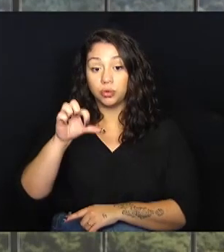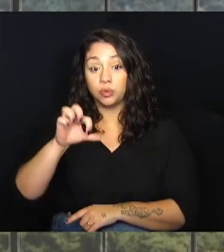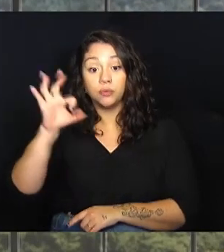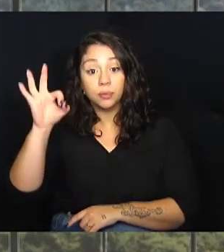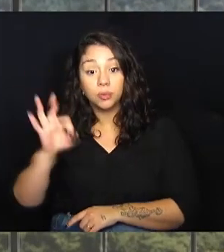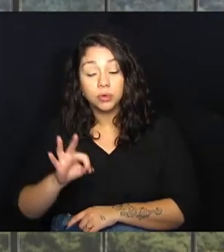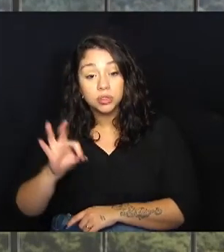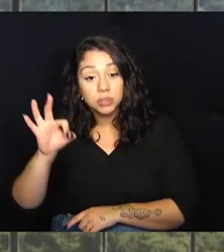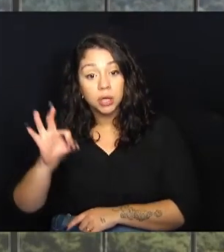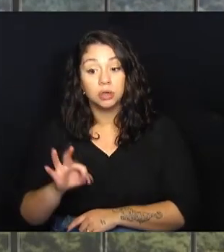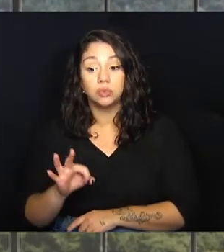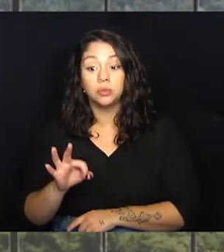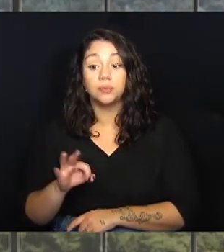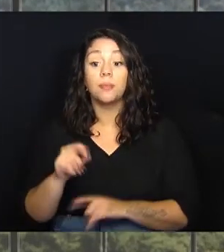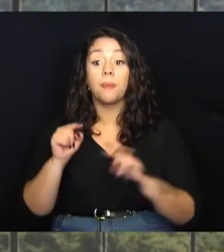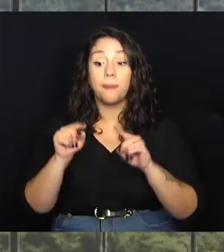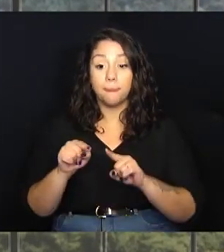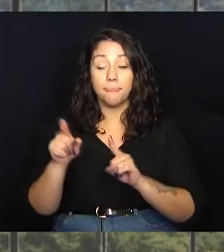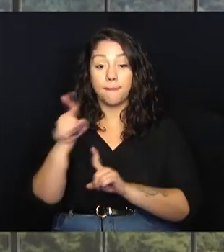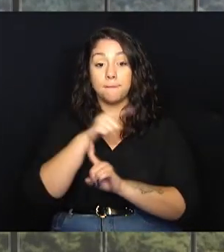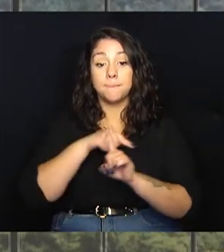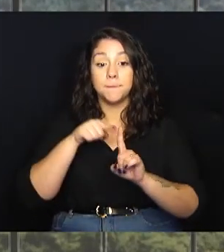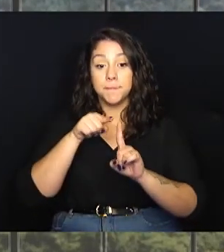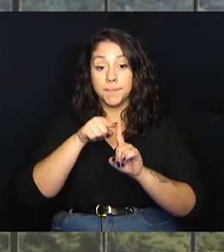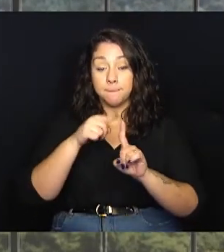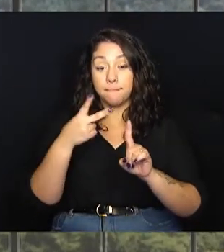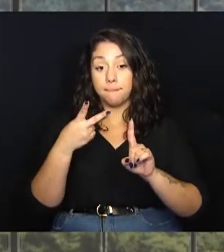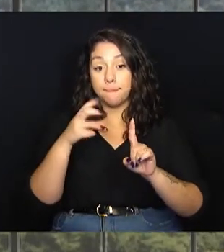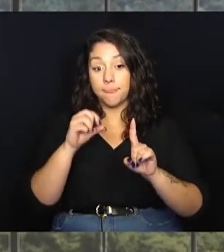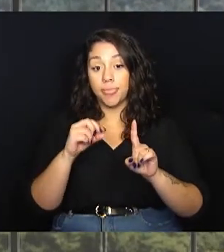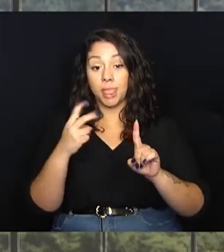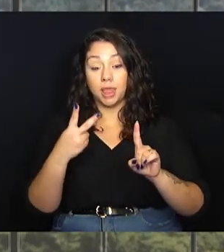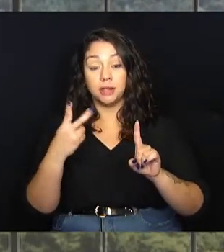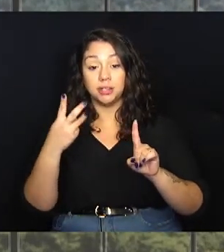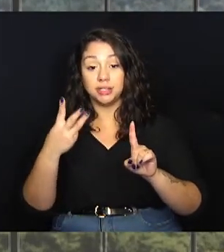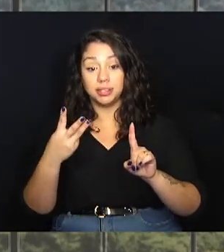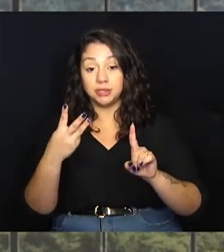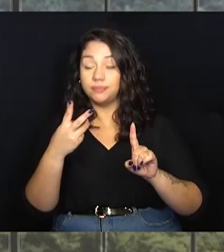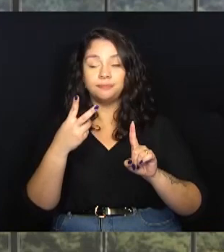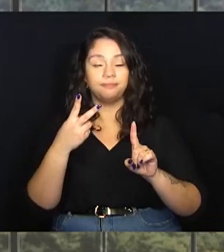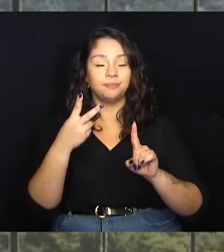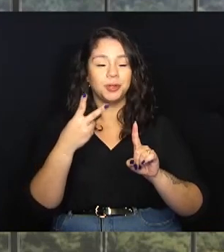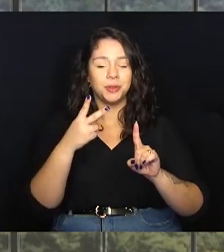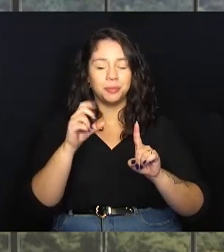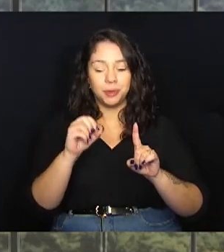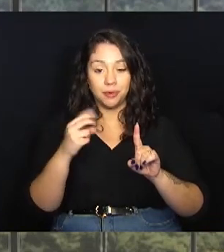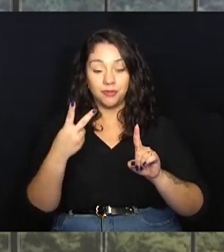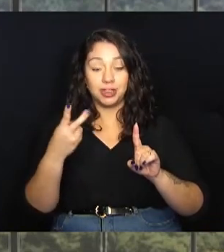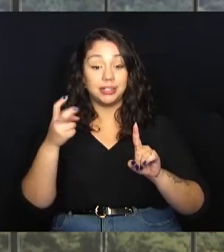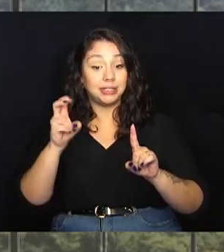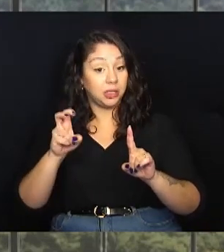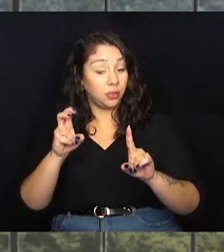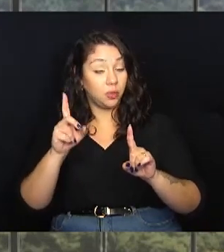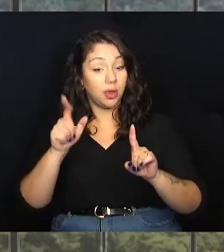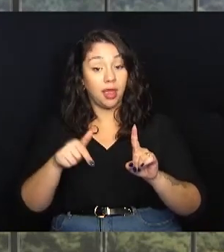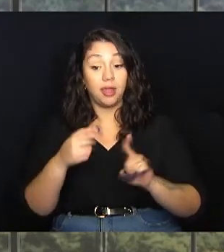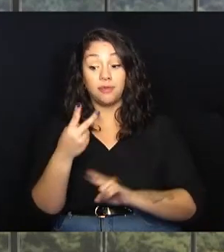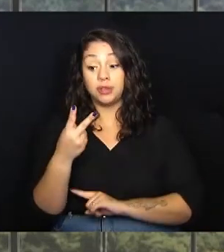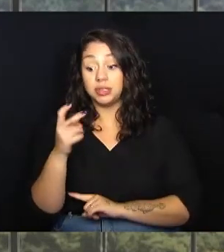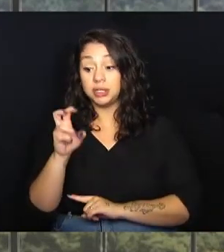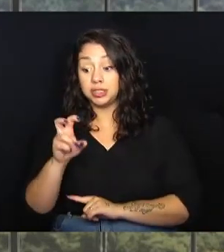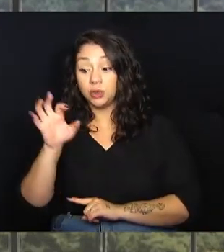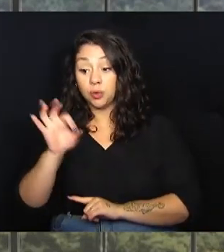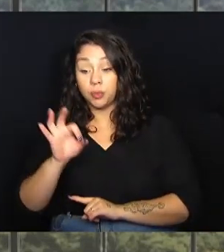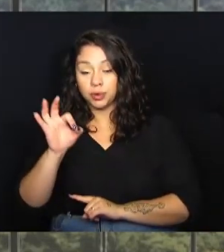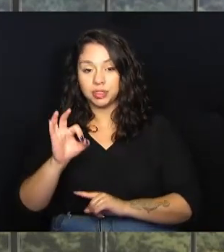4,9%, e essa meta para 2025 é de 20% de crianças e adolescentes